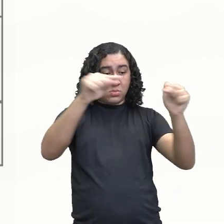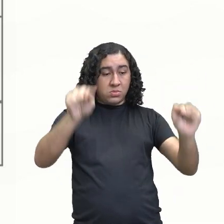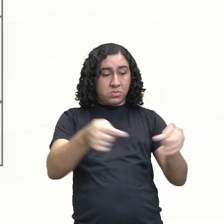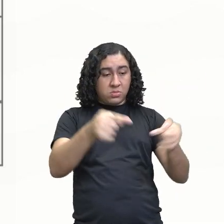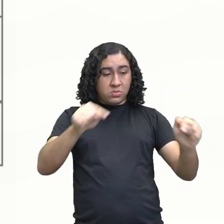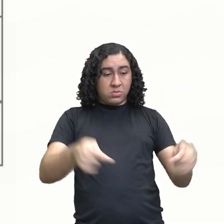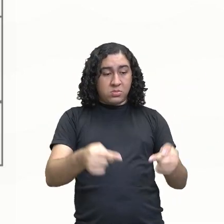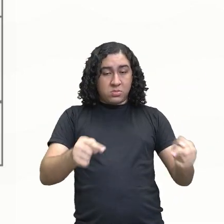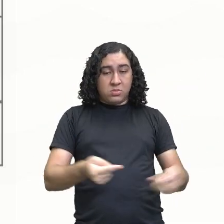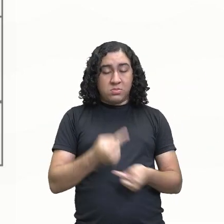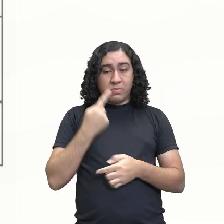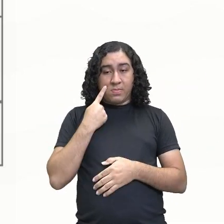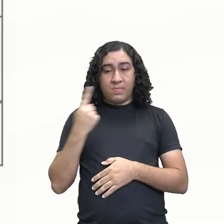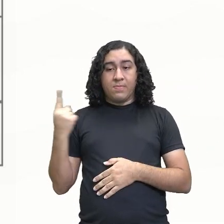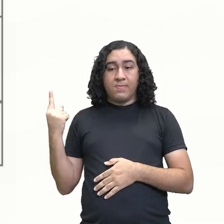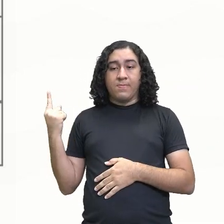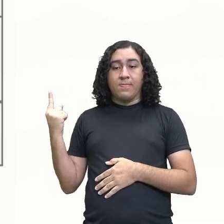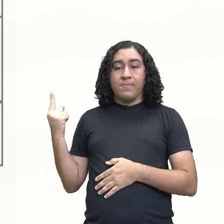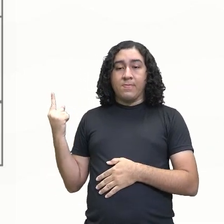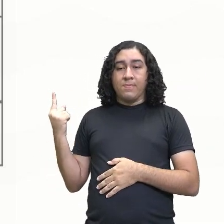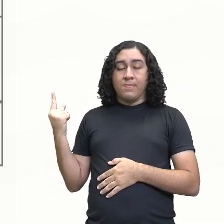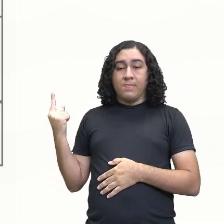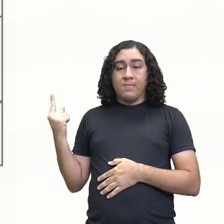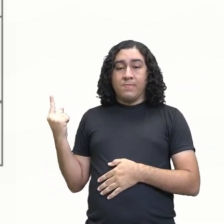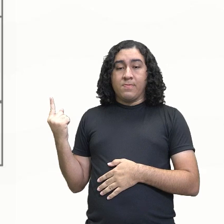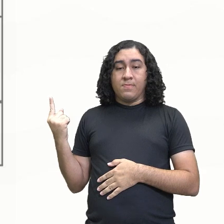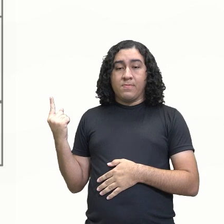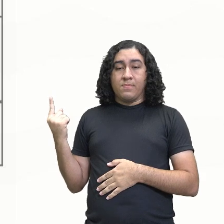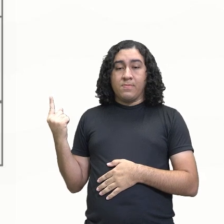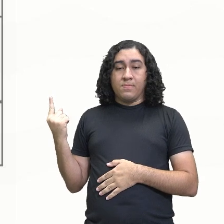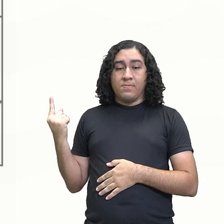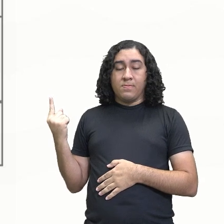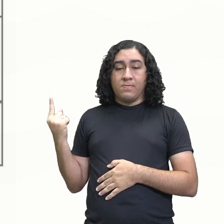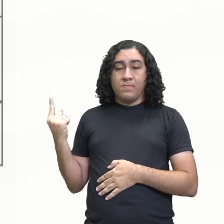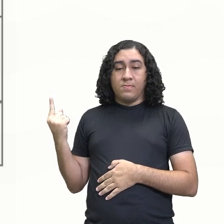ser 0. Seno de 3π sobre 2 vai